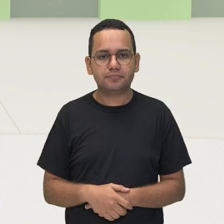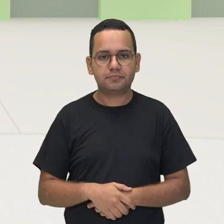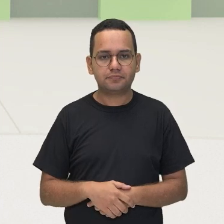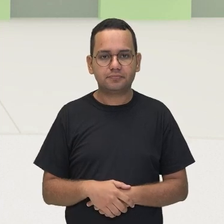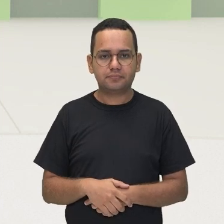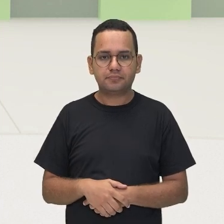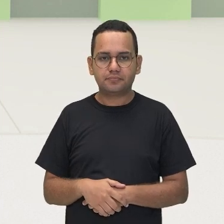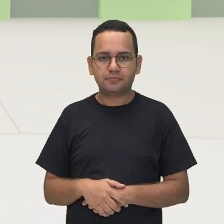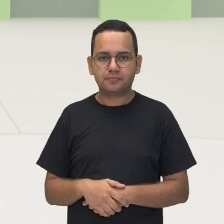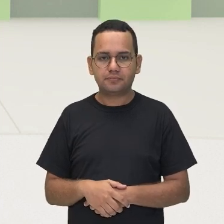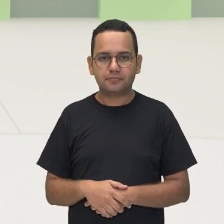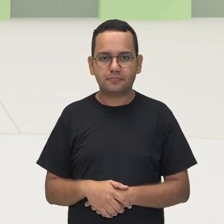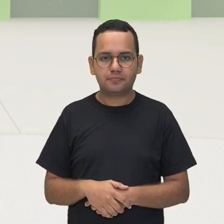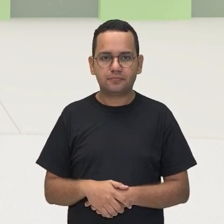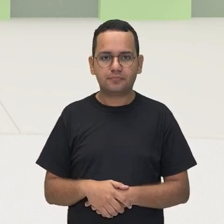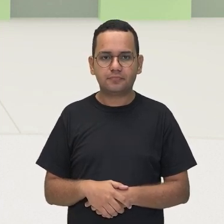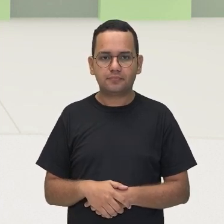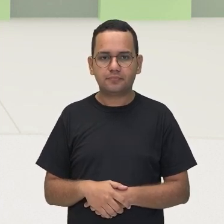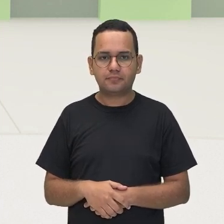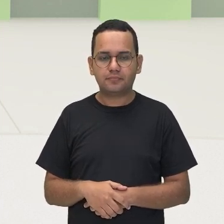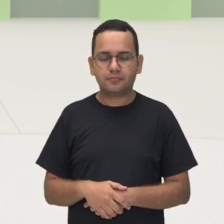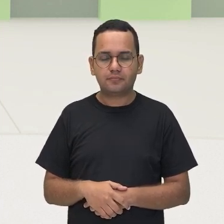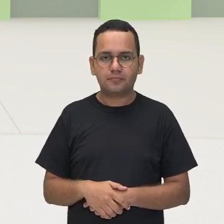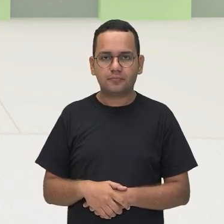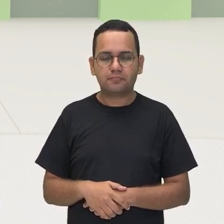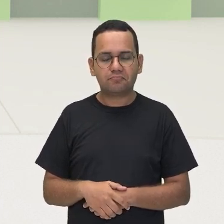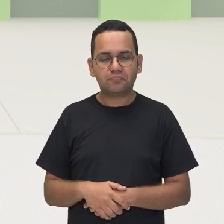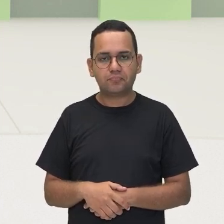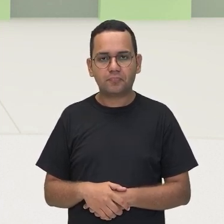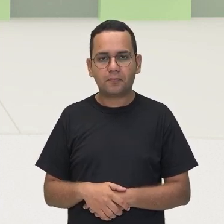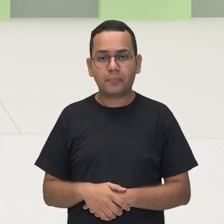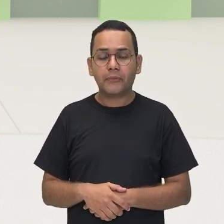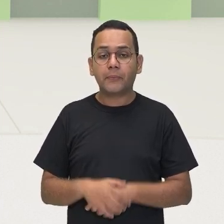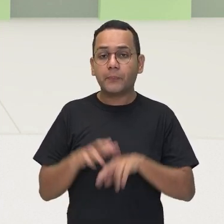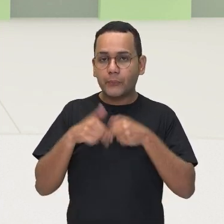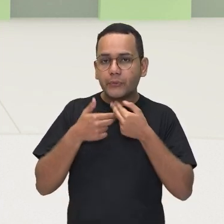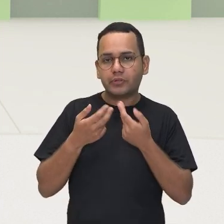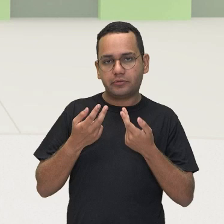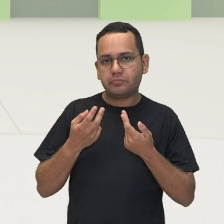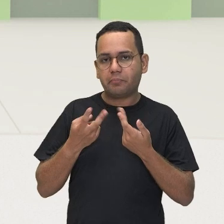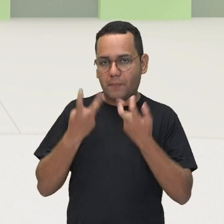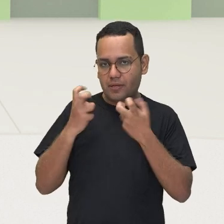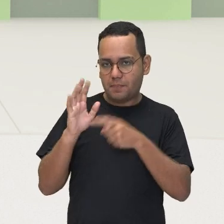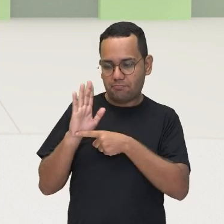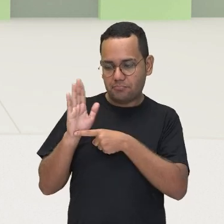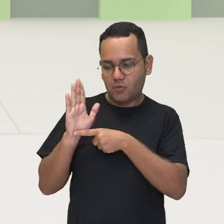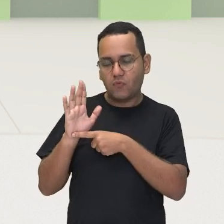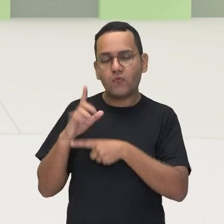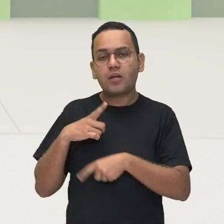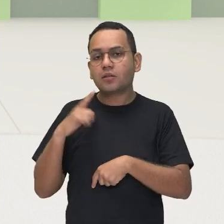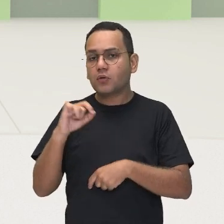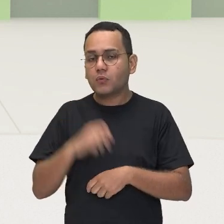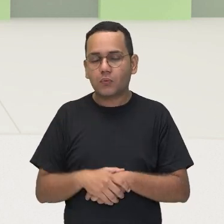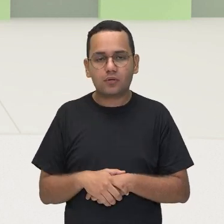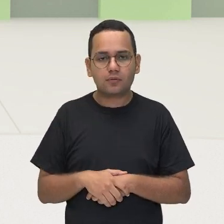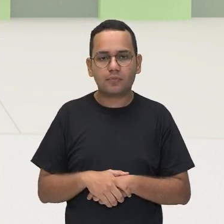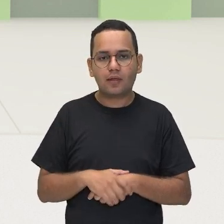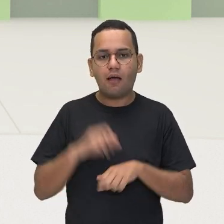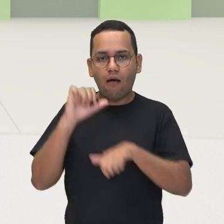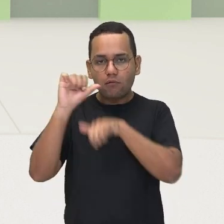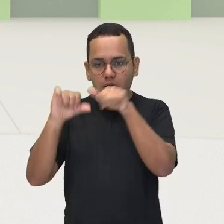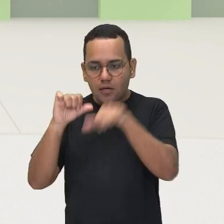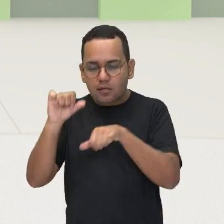bem viram do quanto que essas alterações ambientais favorecem, então, a adaptação das espécies, né, e